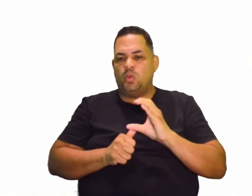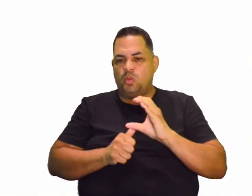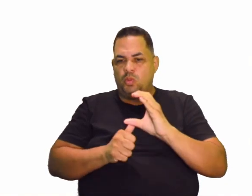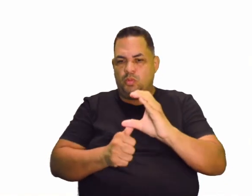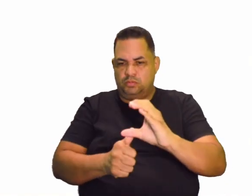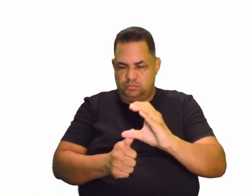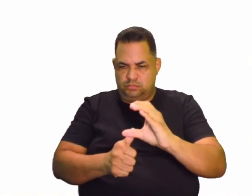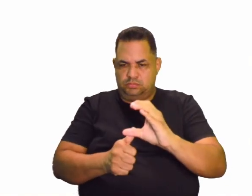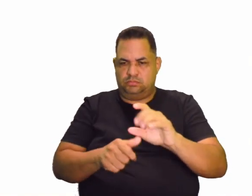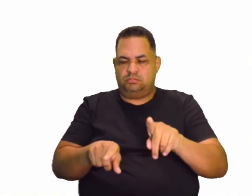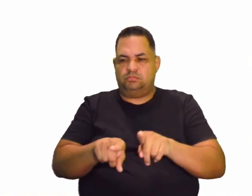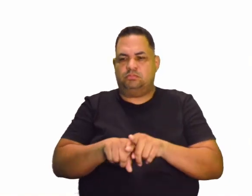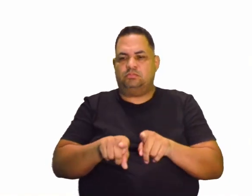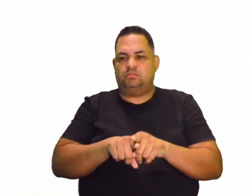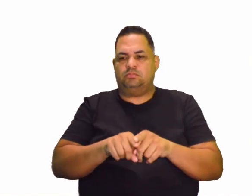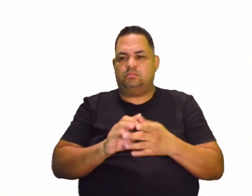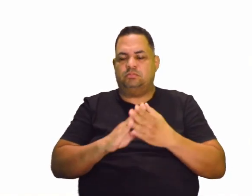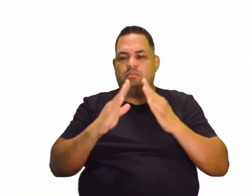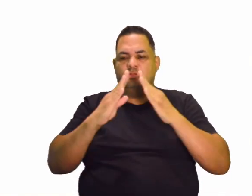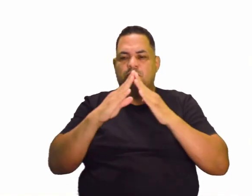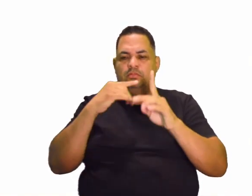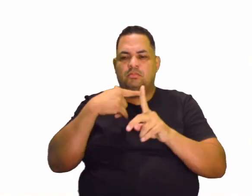ainda é a igreja